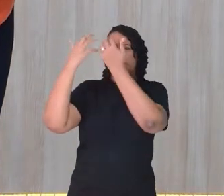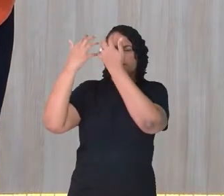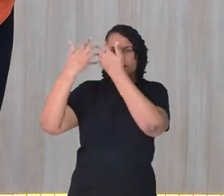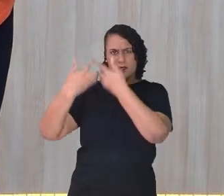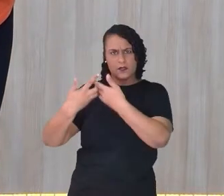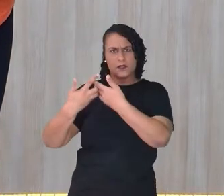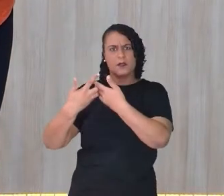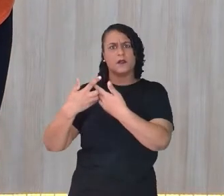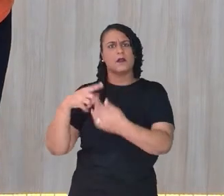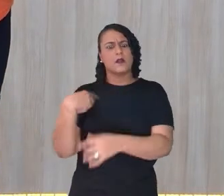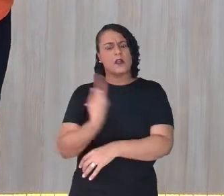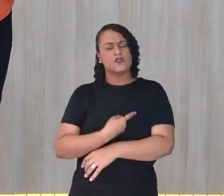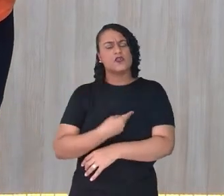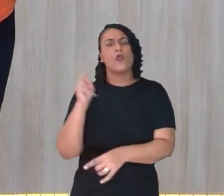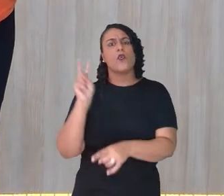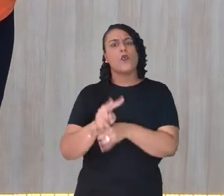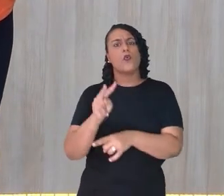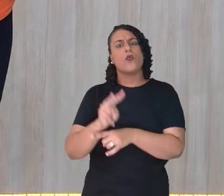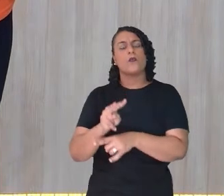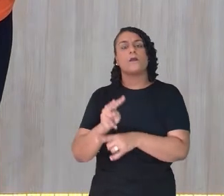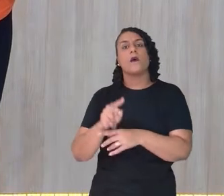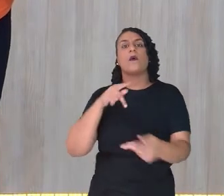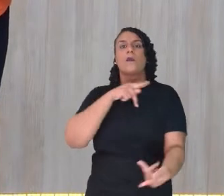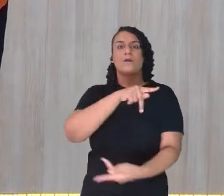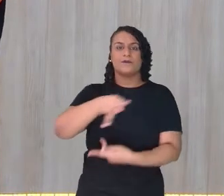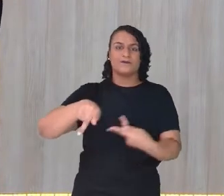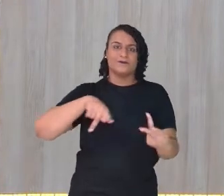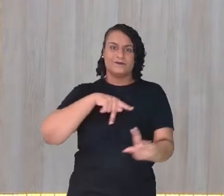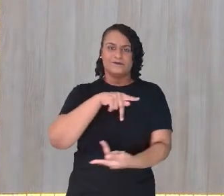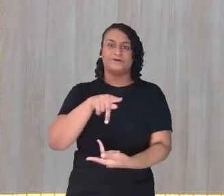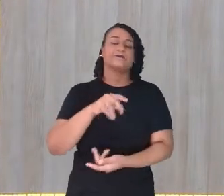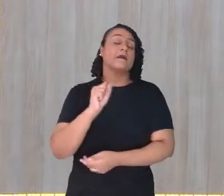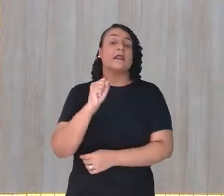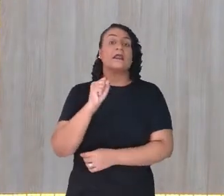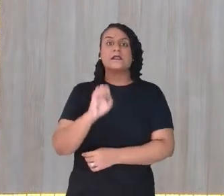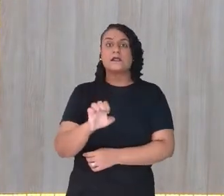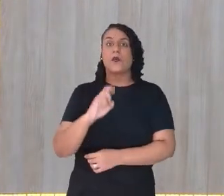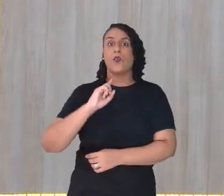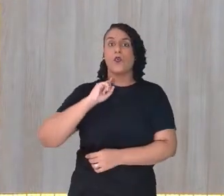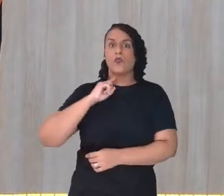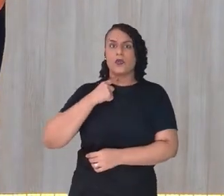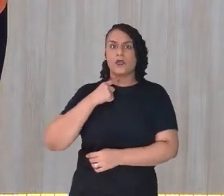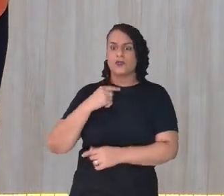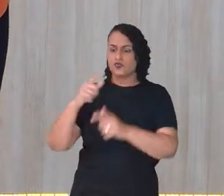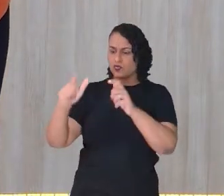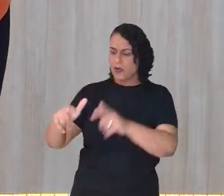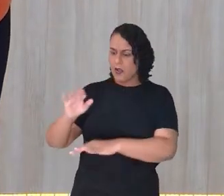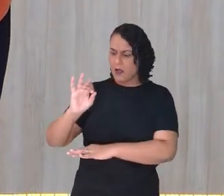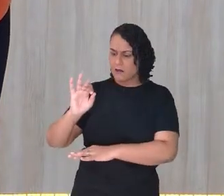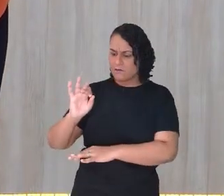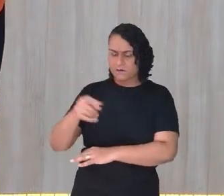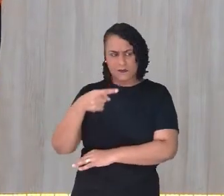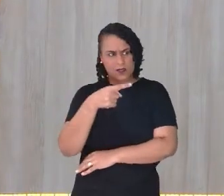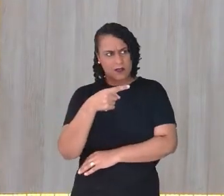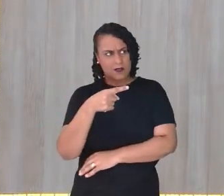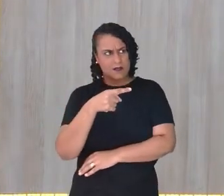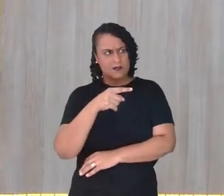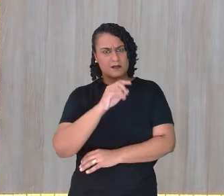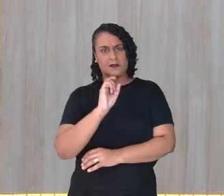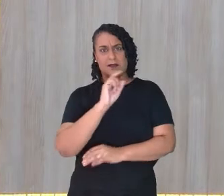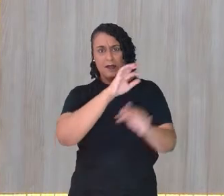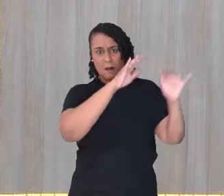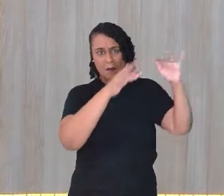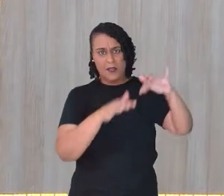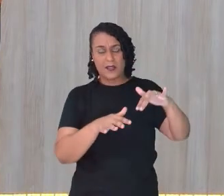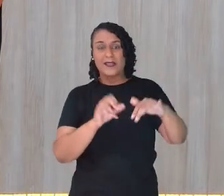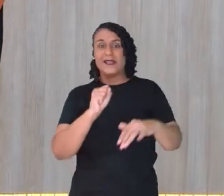ações cuidadosas em relação ao planeta. Então, se eu não coloco o lixo naquela barreira, eu estou ajudando. Se eu